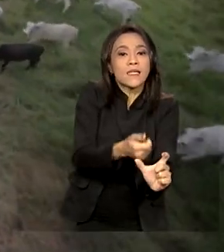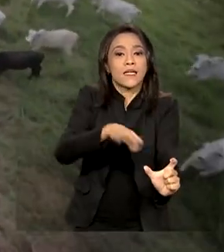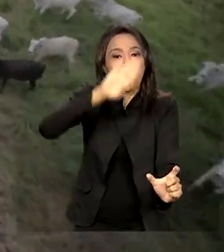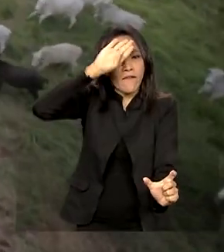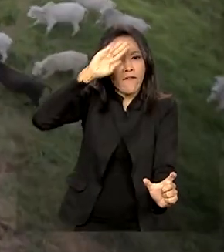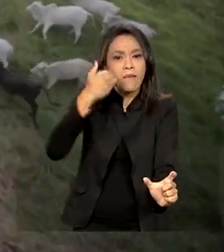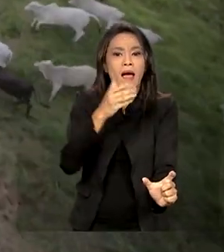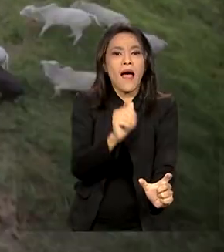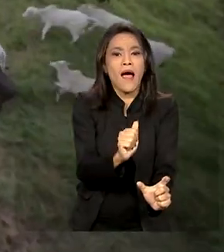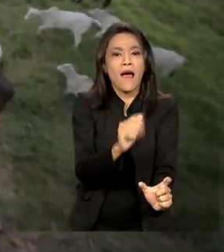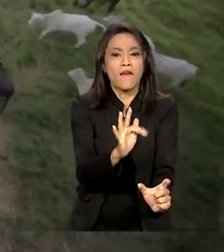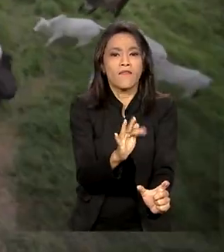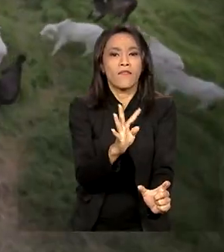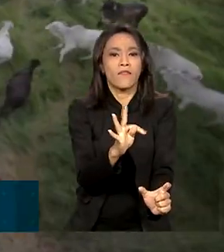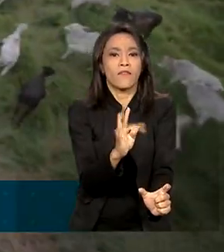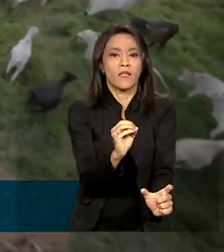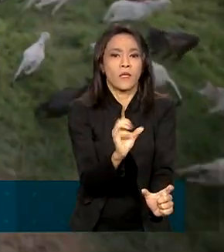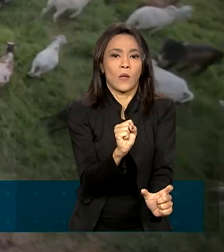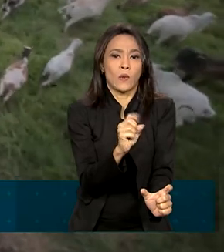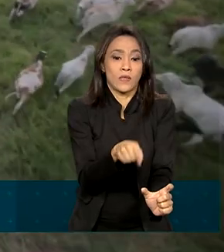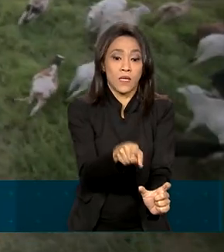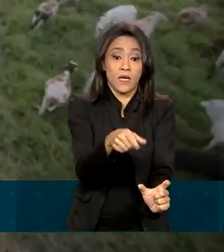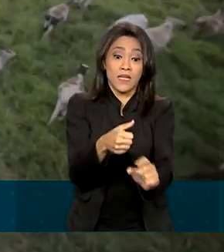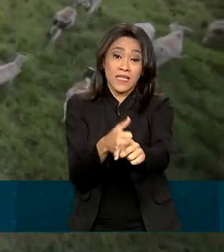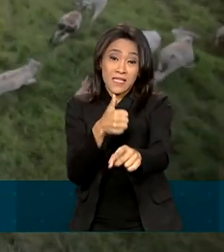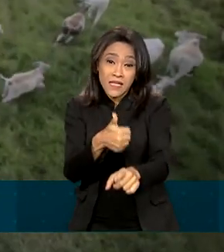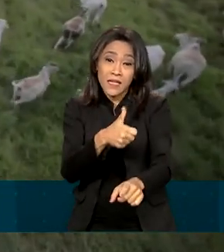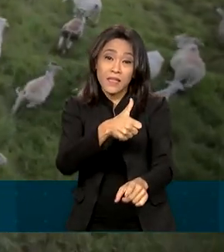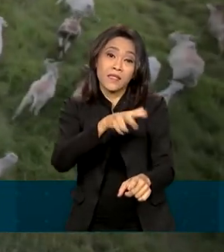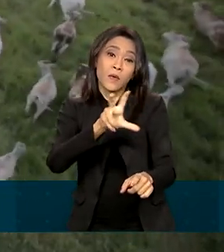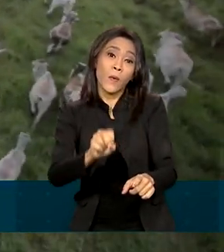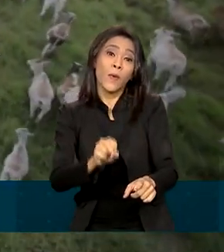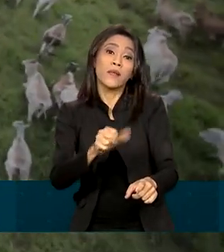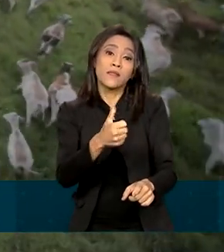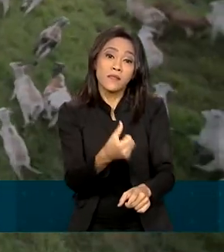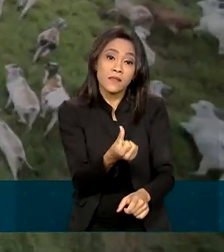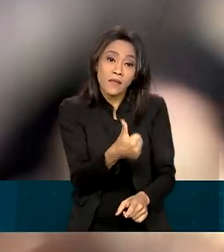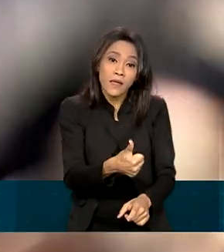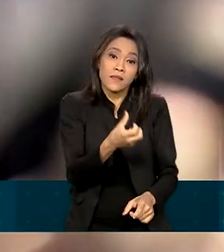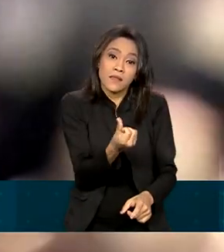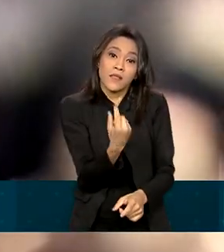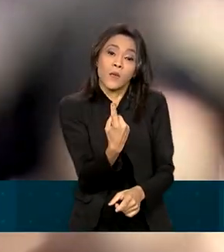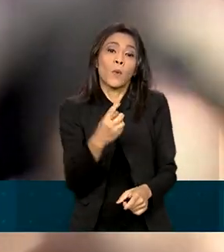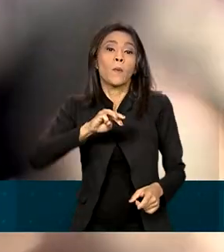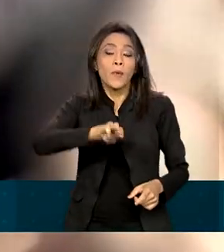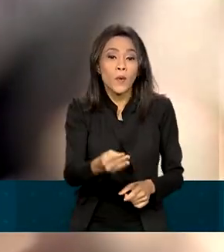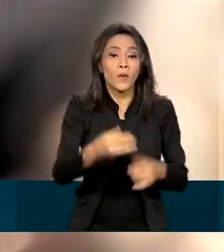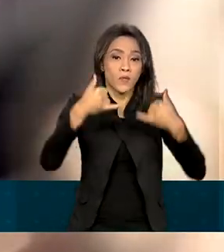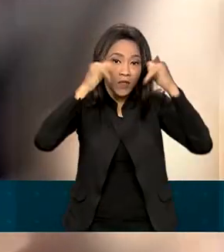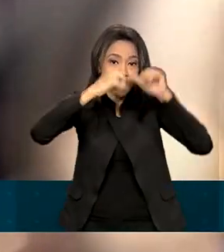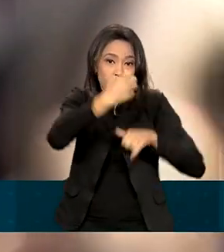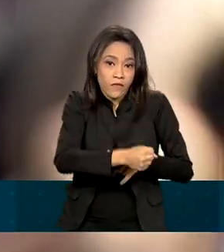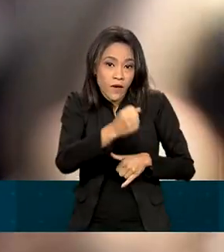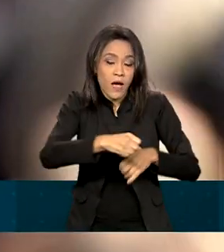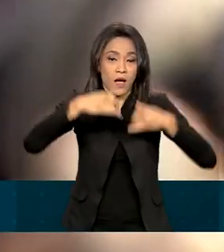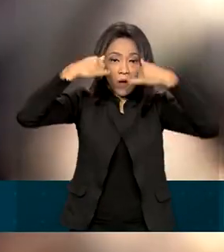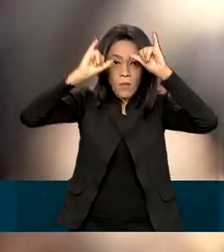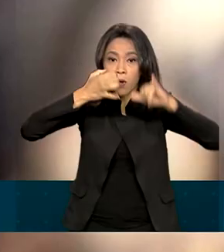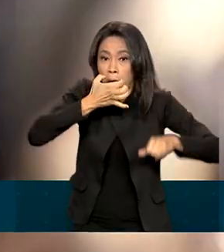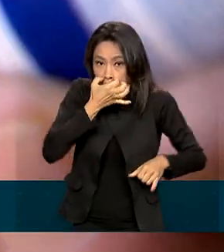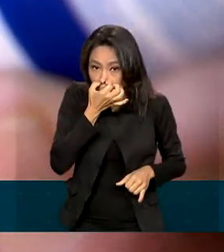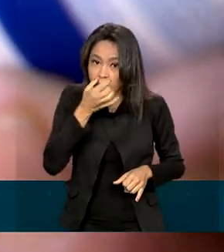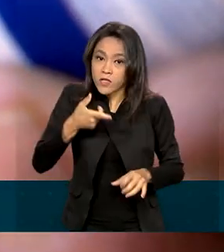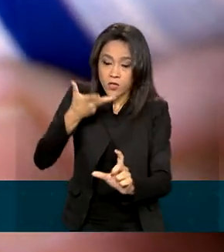é que cerca de 161 milhões de vacas, bois e búfalos sejam imunizados. Após vacinar,